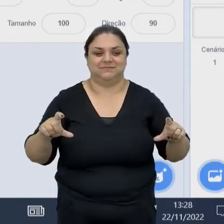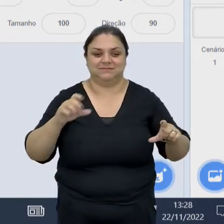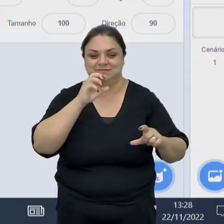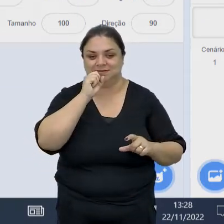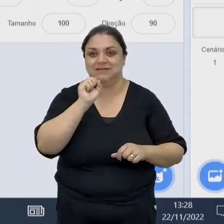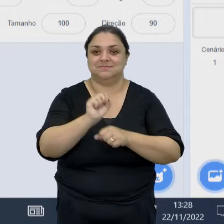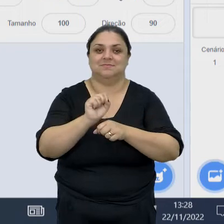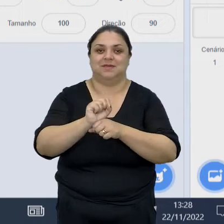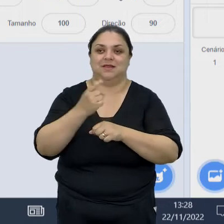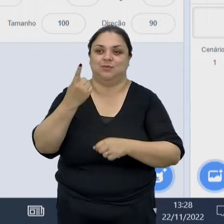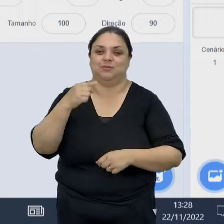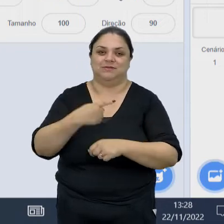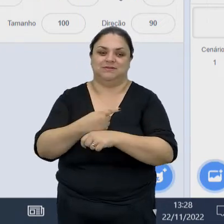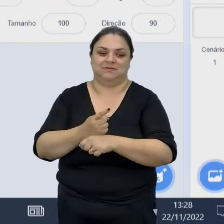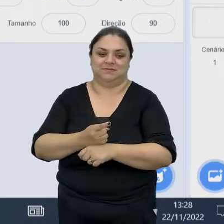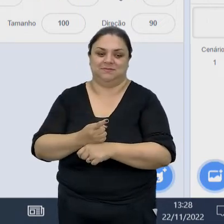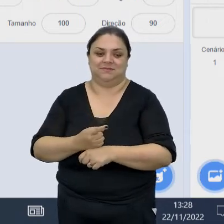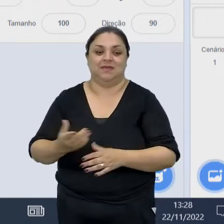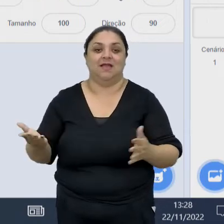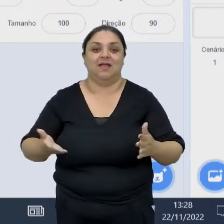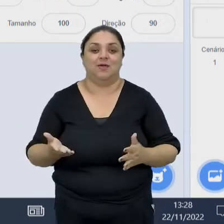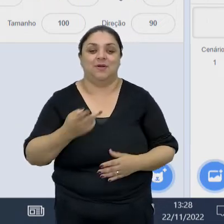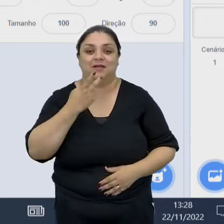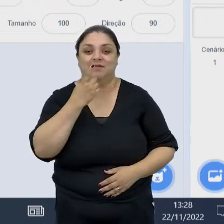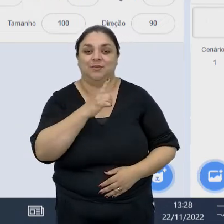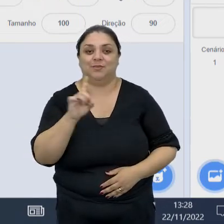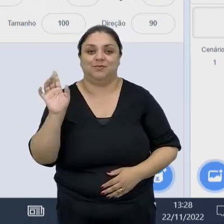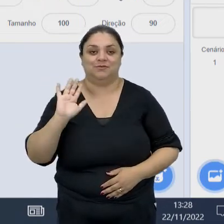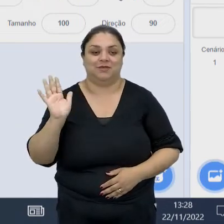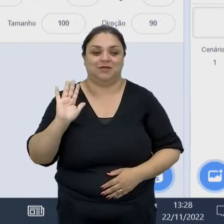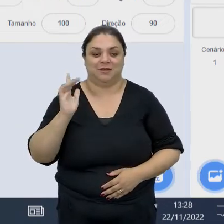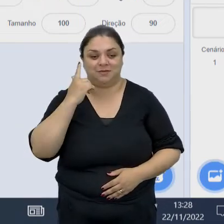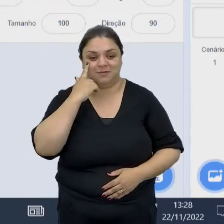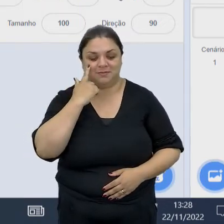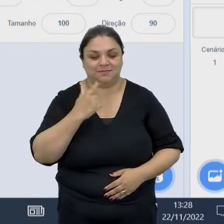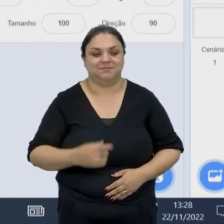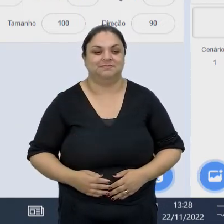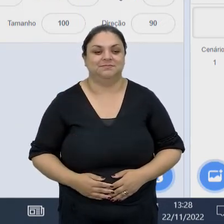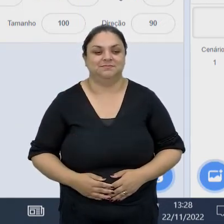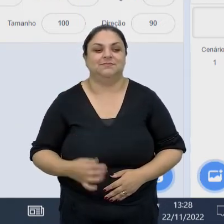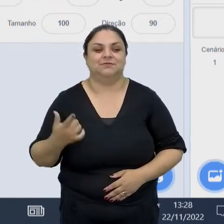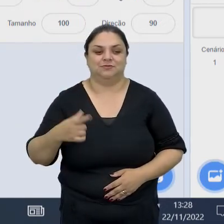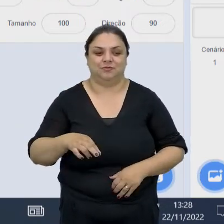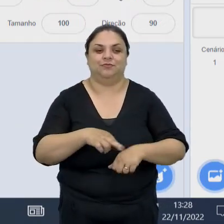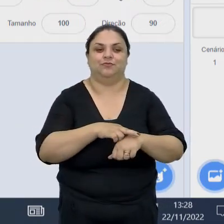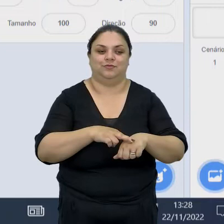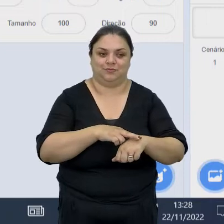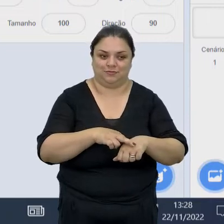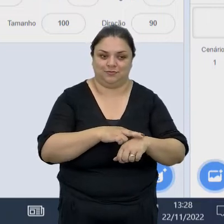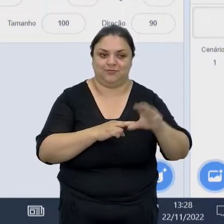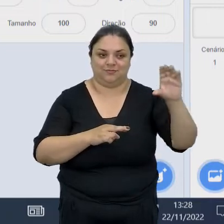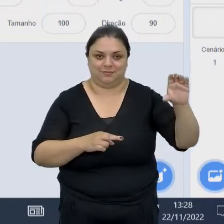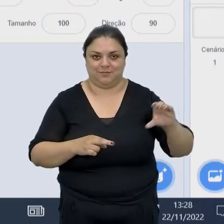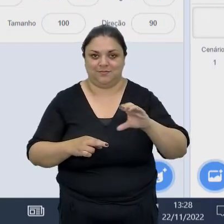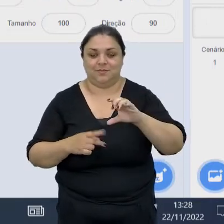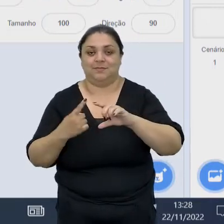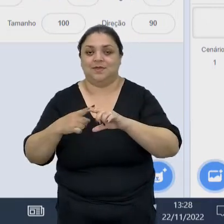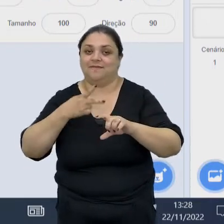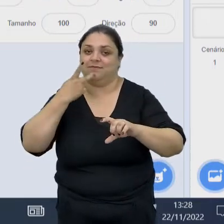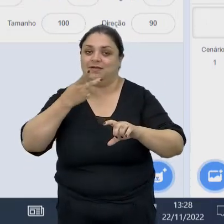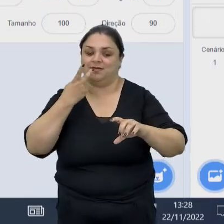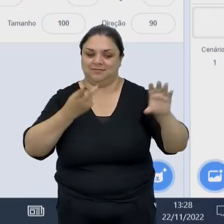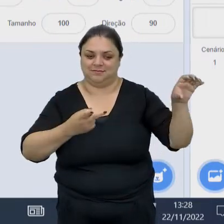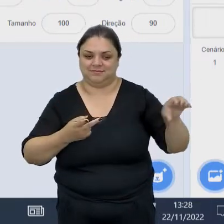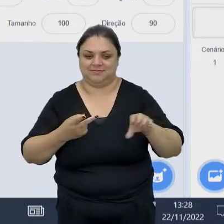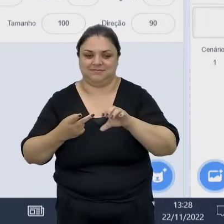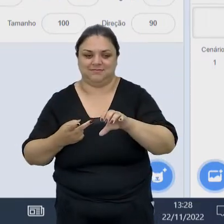bom? E aí a gente vai colocar agora pra ele falar tchau. Foi um prazer. E aí é de novo na aparência, porque de novo é o diga. Só